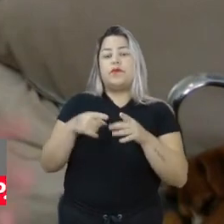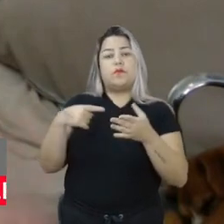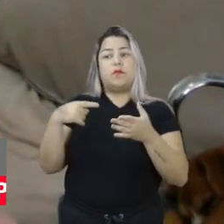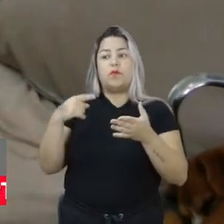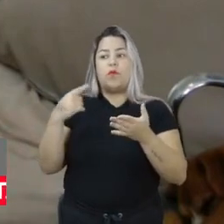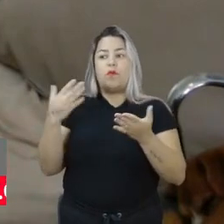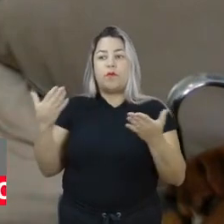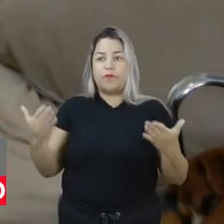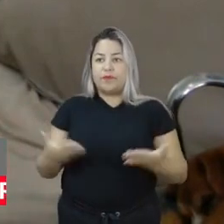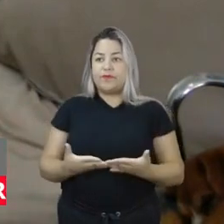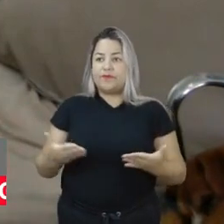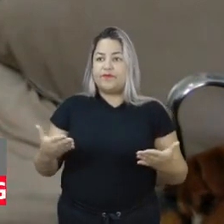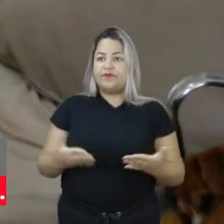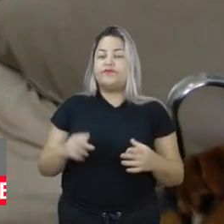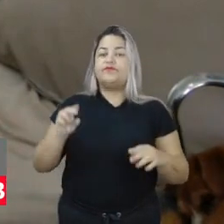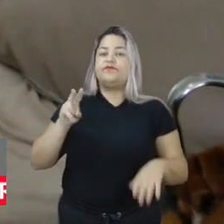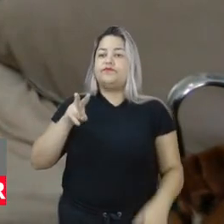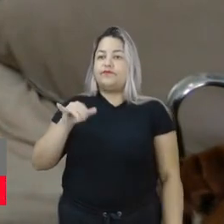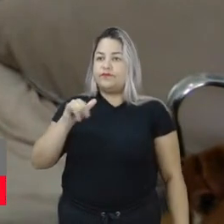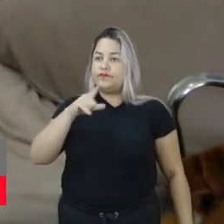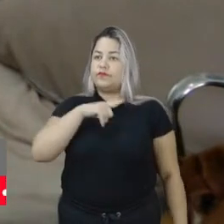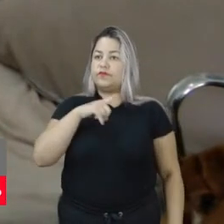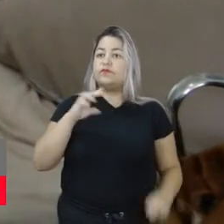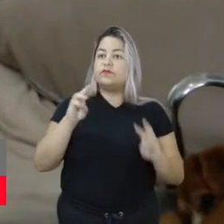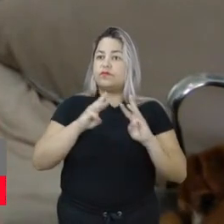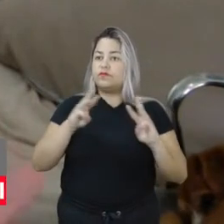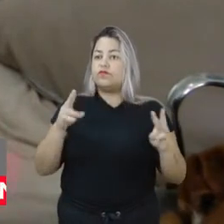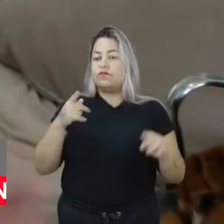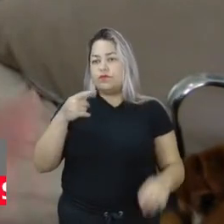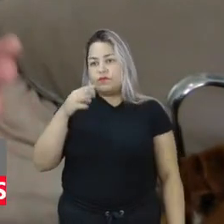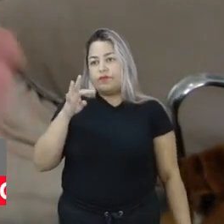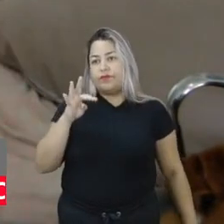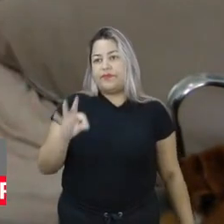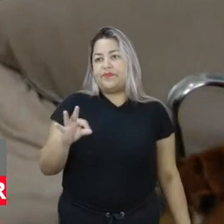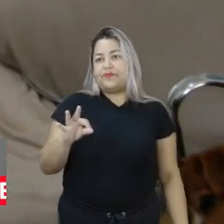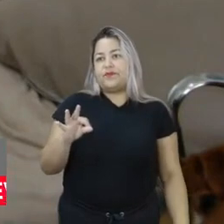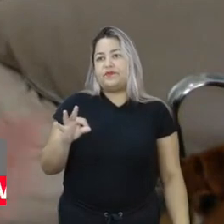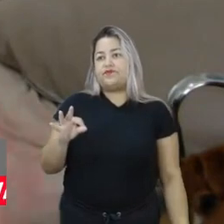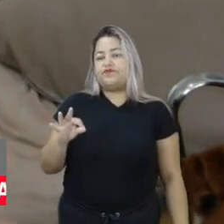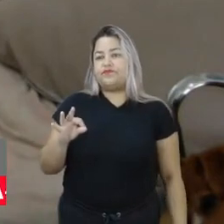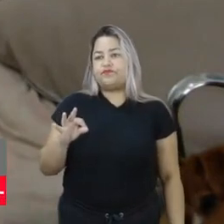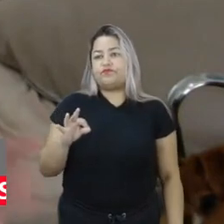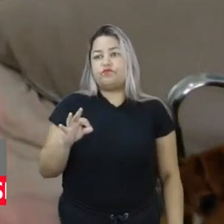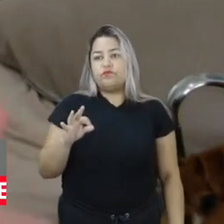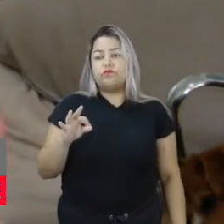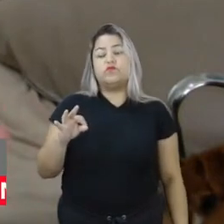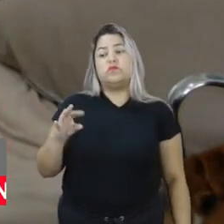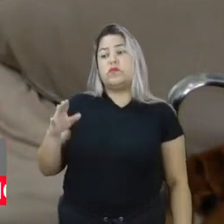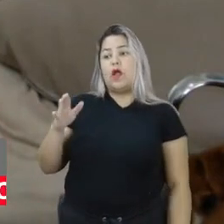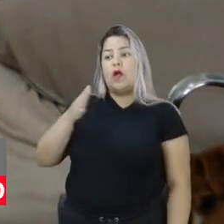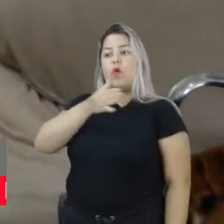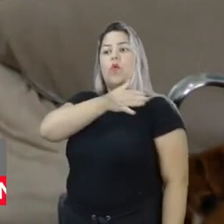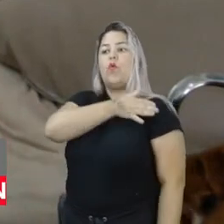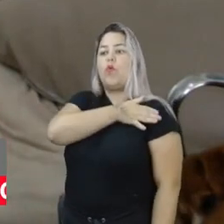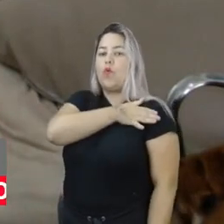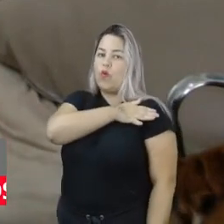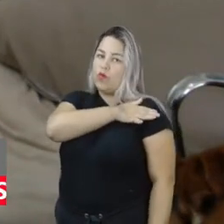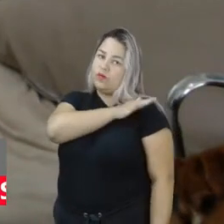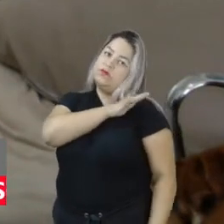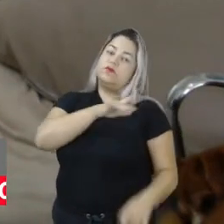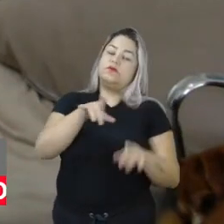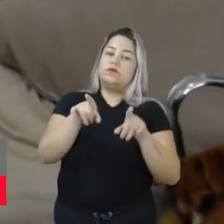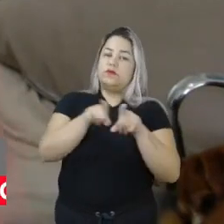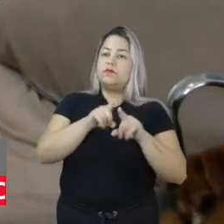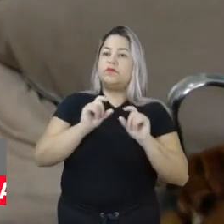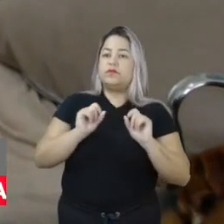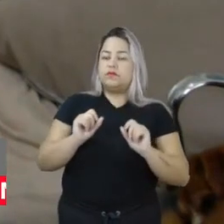né? A gente vai ter matéria sobre isso no site do PT, tanto dos generais, de alguns generais que estão no